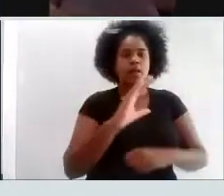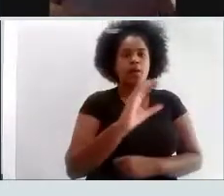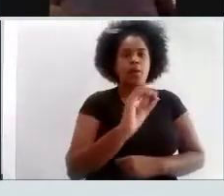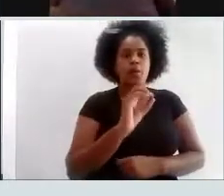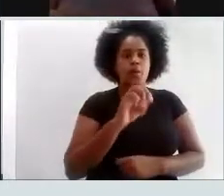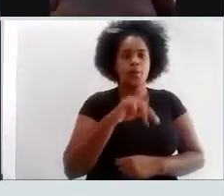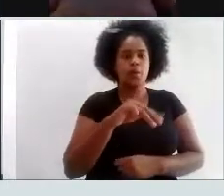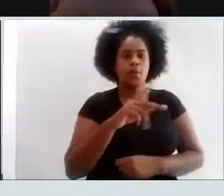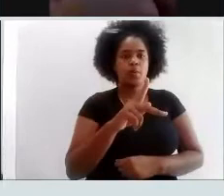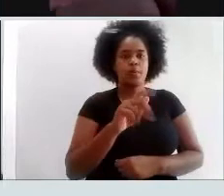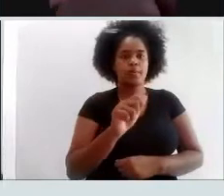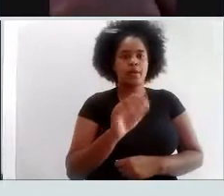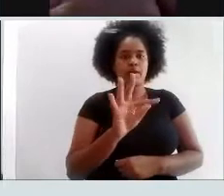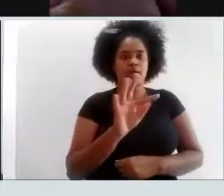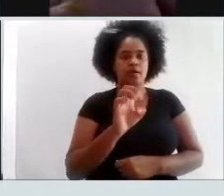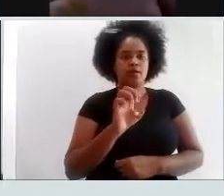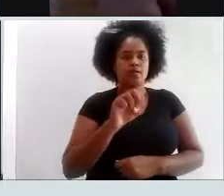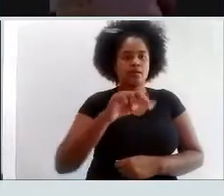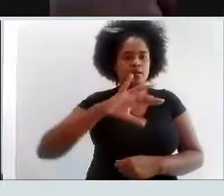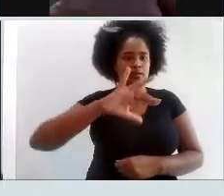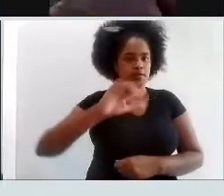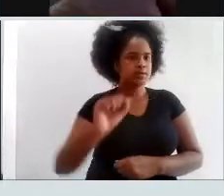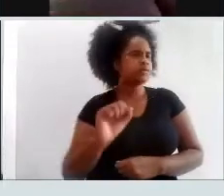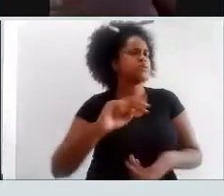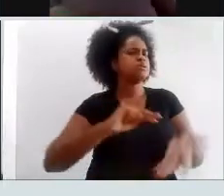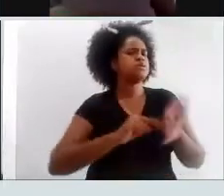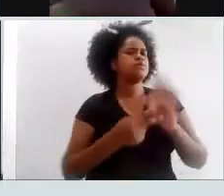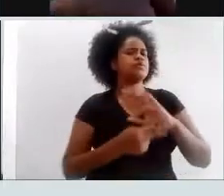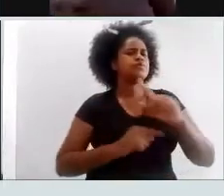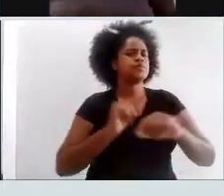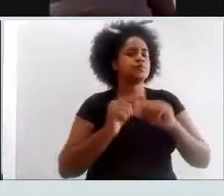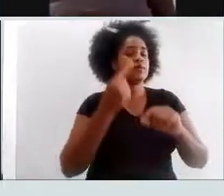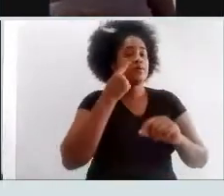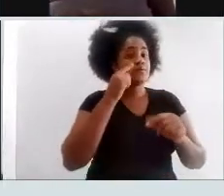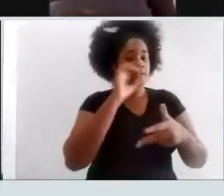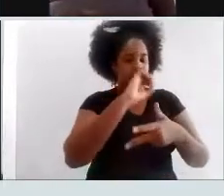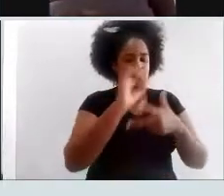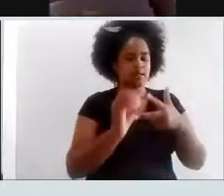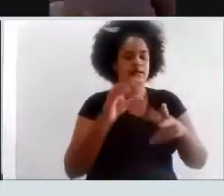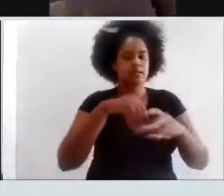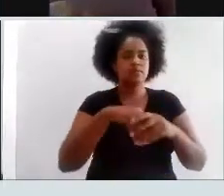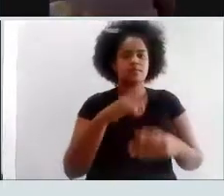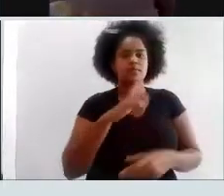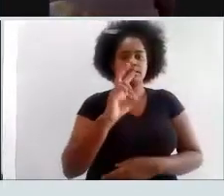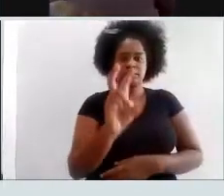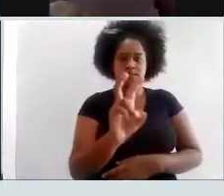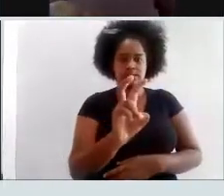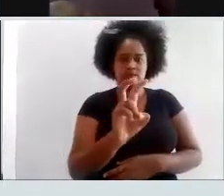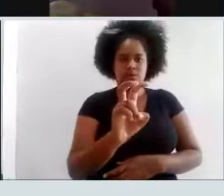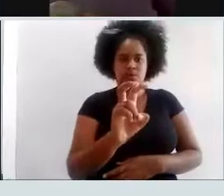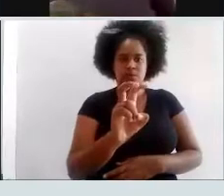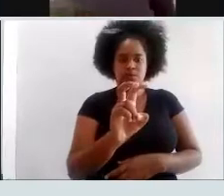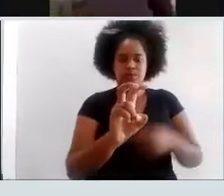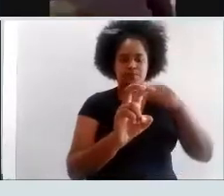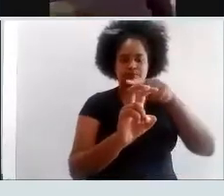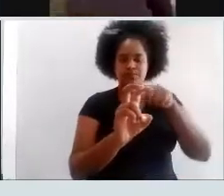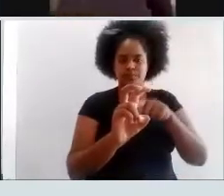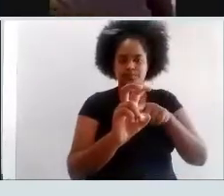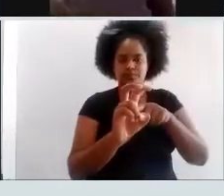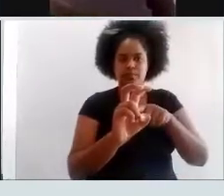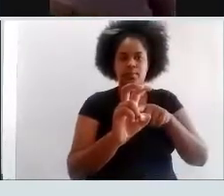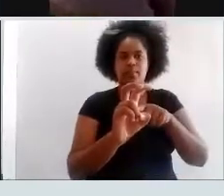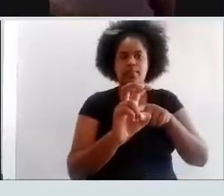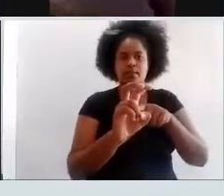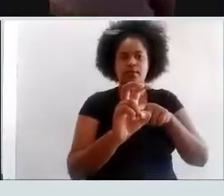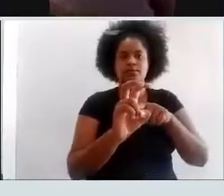essas competências. Então, no Enem a gente tem 5 competências. Essas competências vai ser a forma